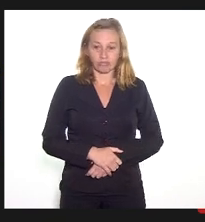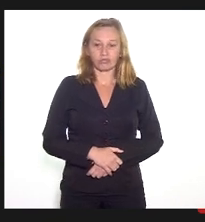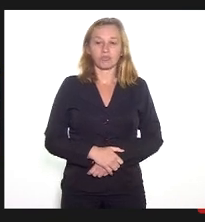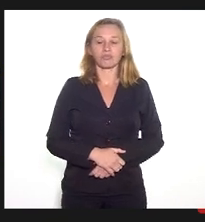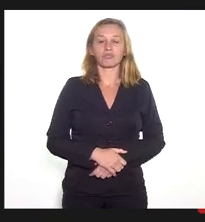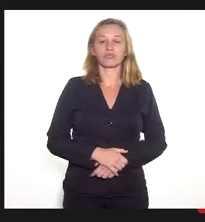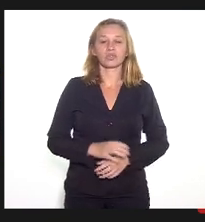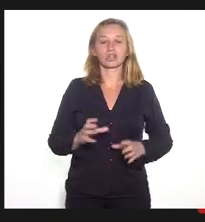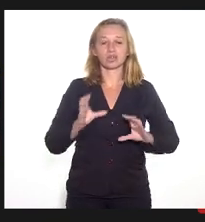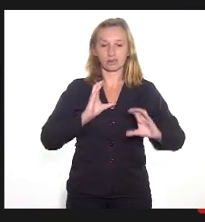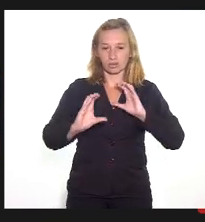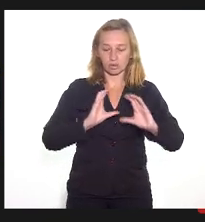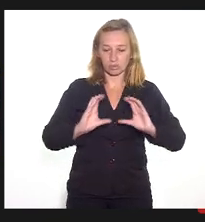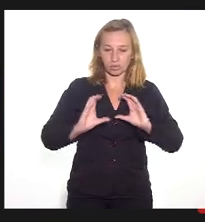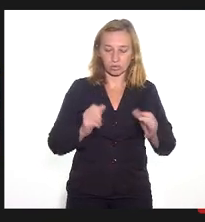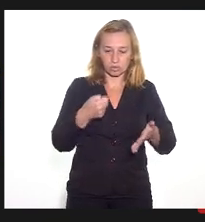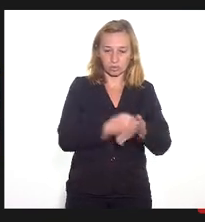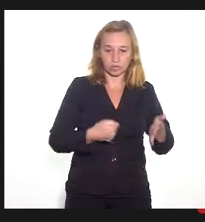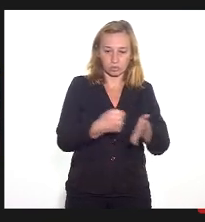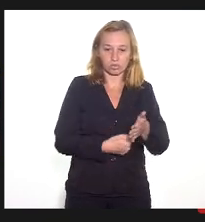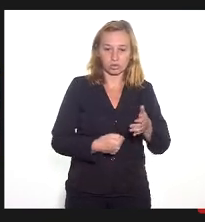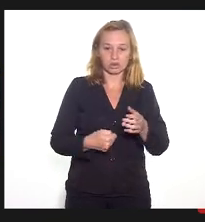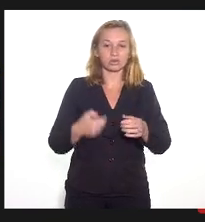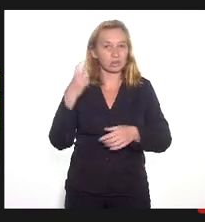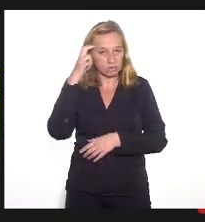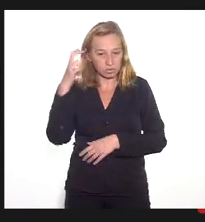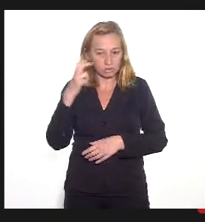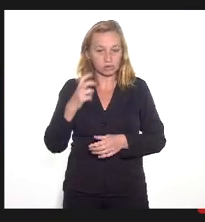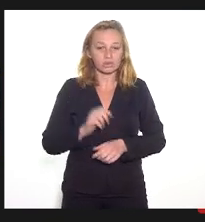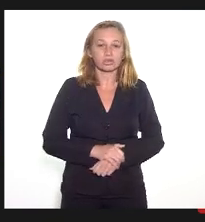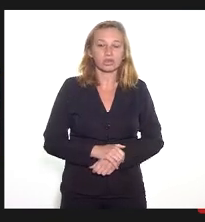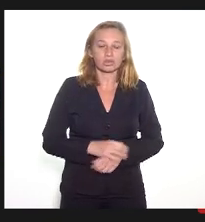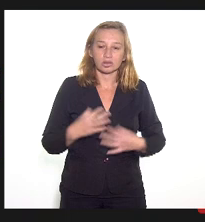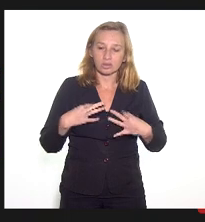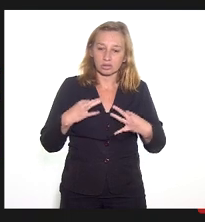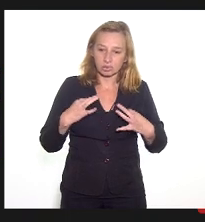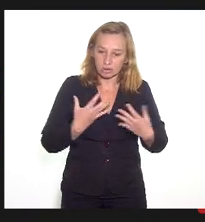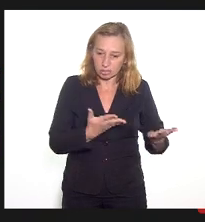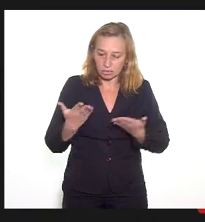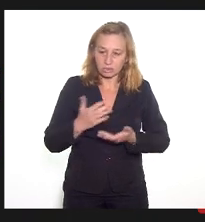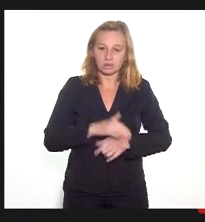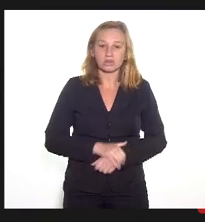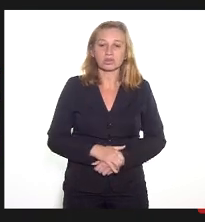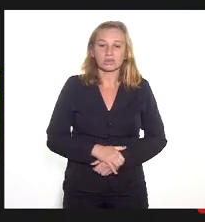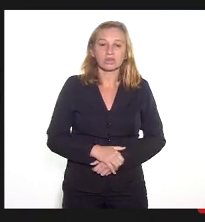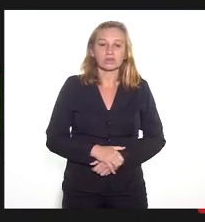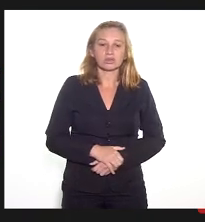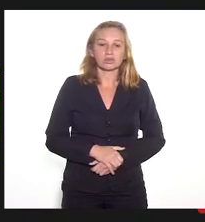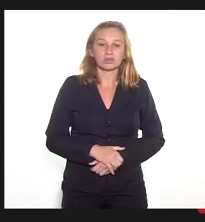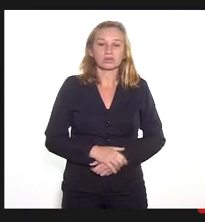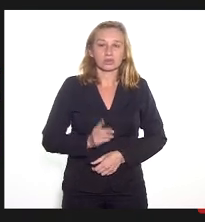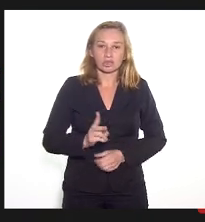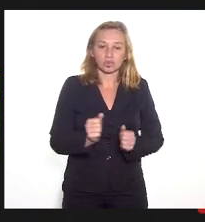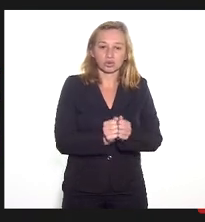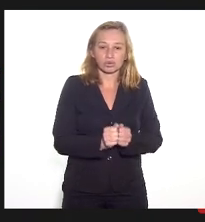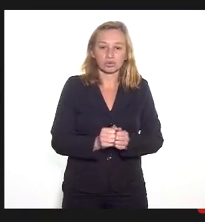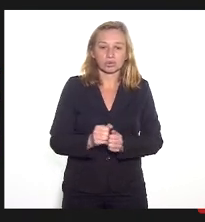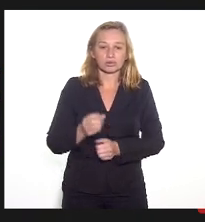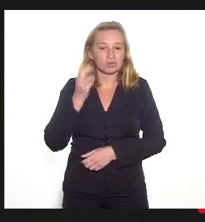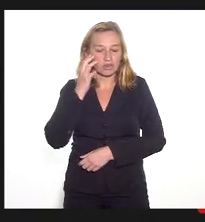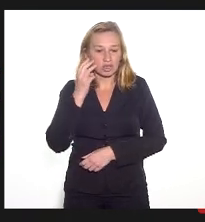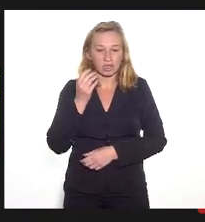da comunicação com a luta da cultura, que tem muitas interseções, o mandato está à disposição de todos vocês e estaremos sempre juntos aí. Valeu, Aldec,